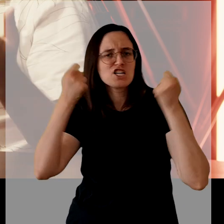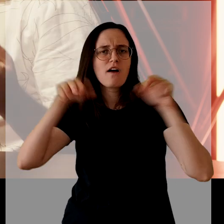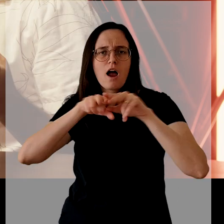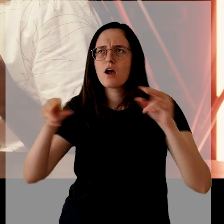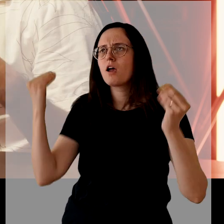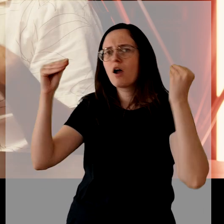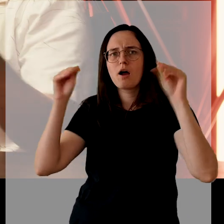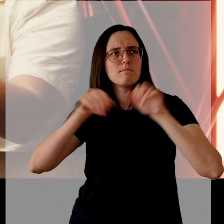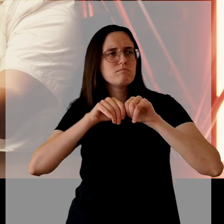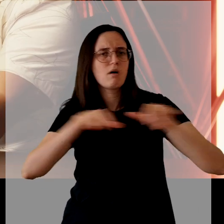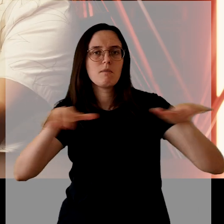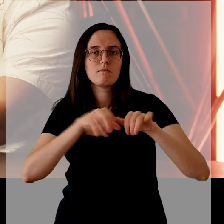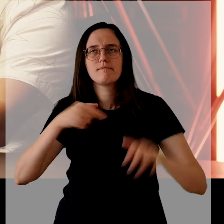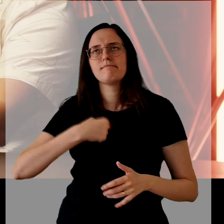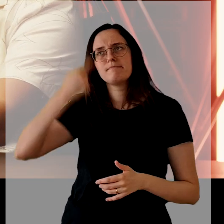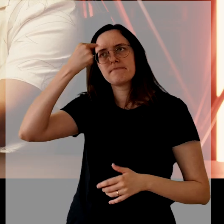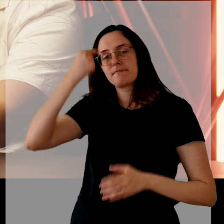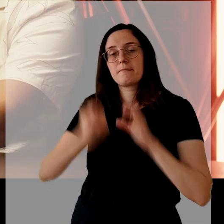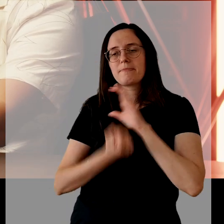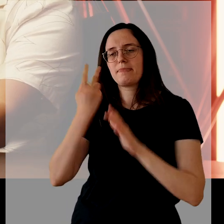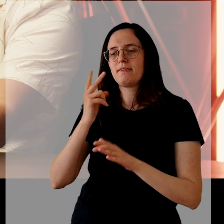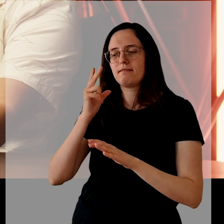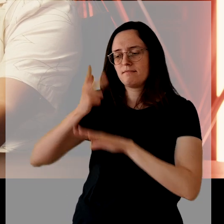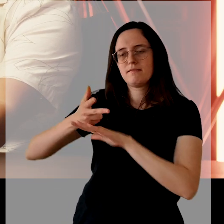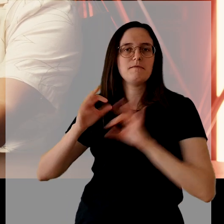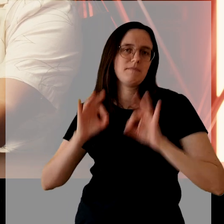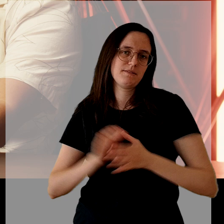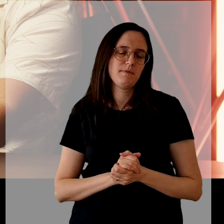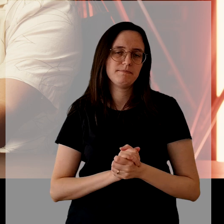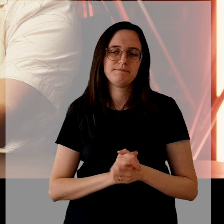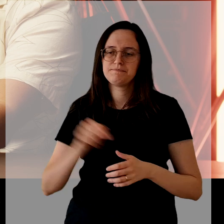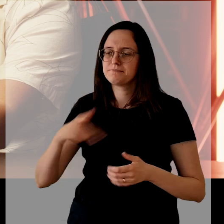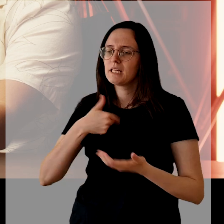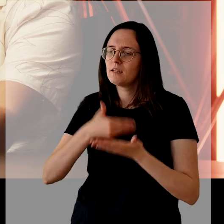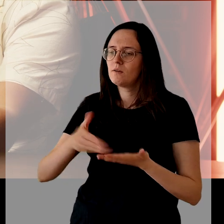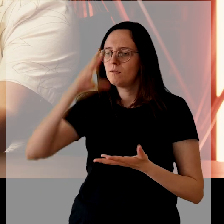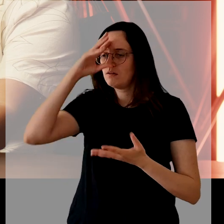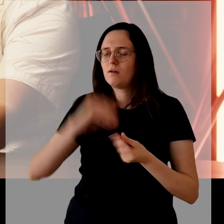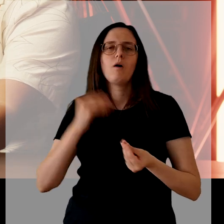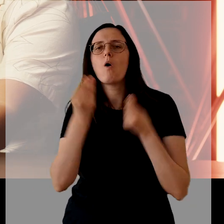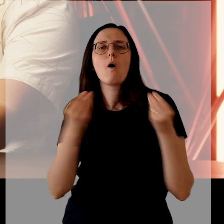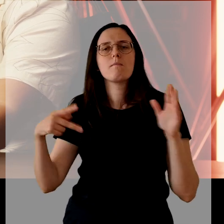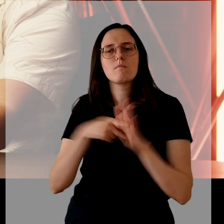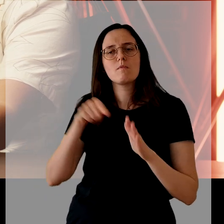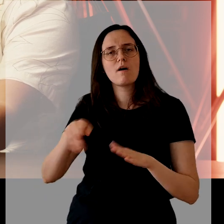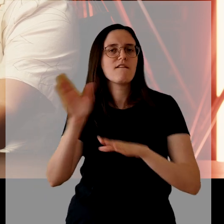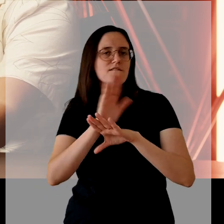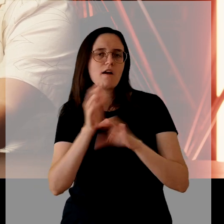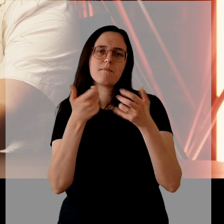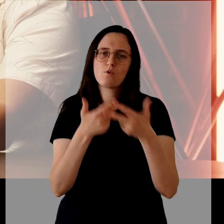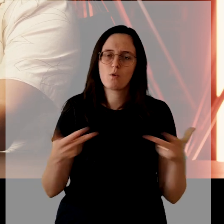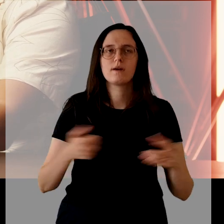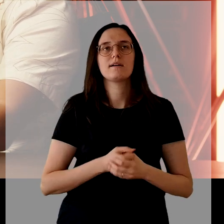tal. Veio a necessidade de eu montar uma produtora. Veio a necessidade de eu entender como fazer a política de distribuição do filme,